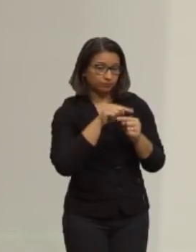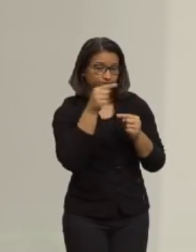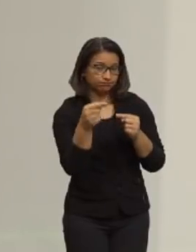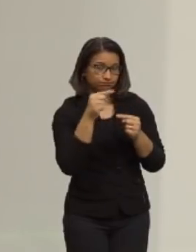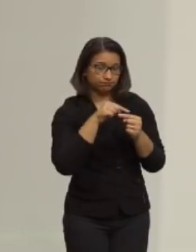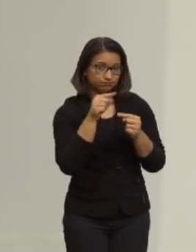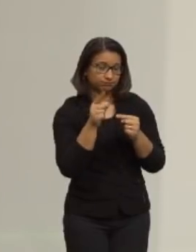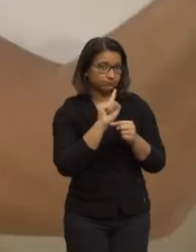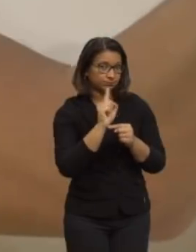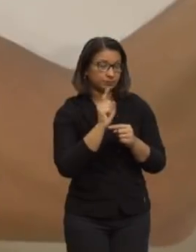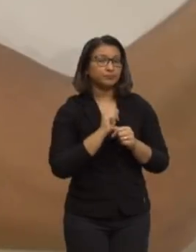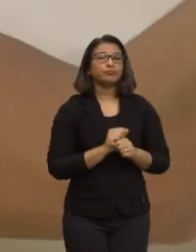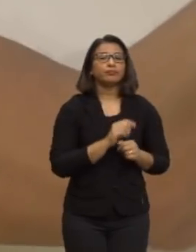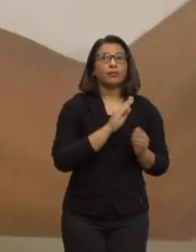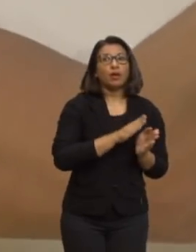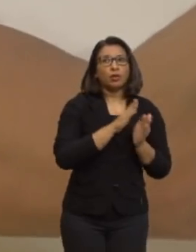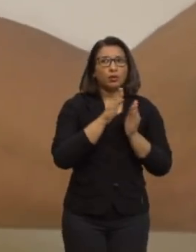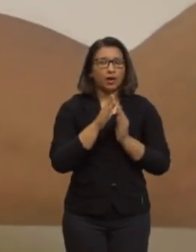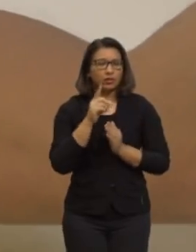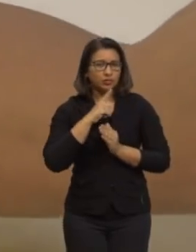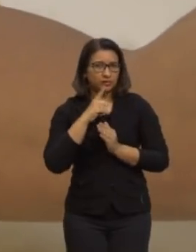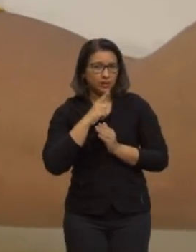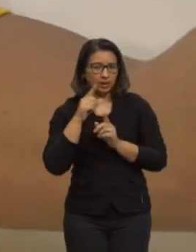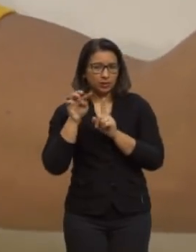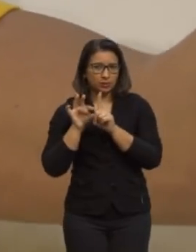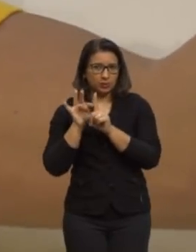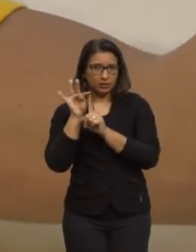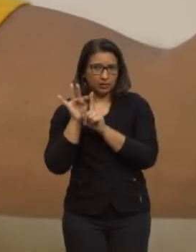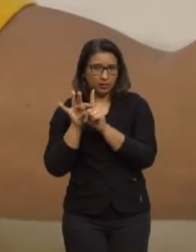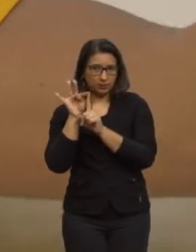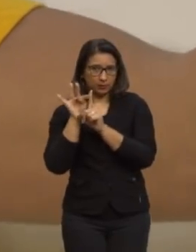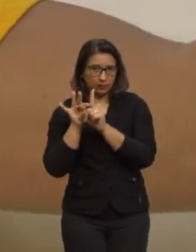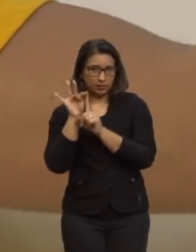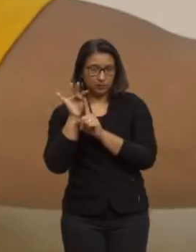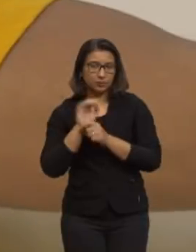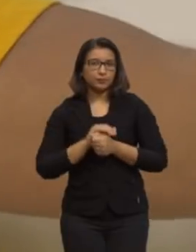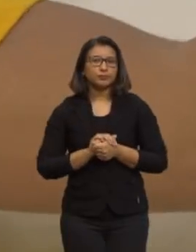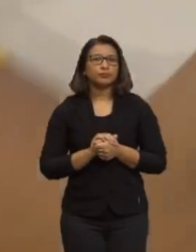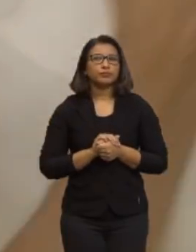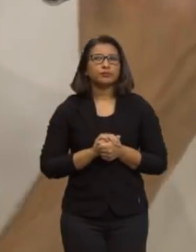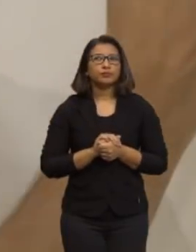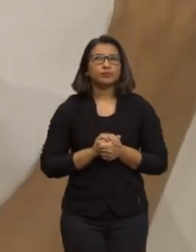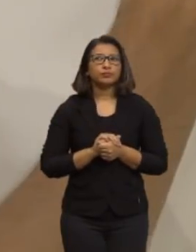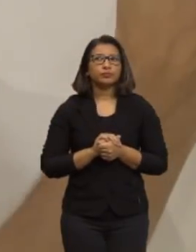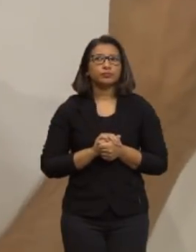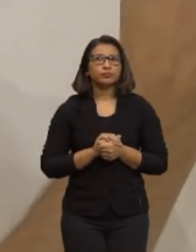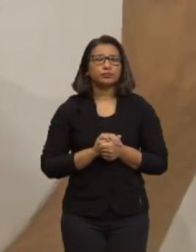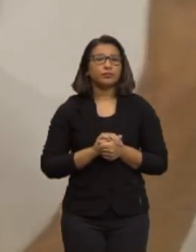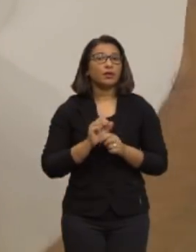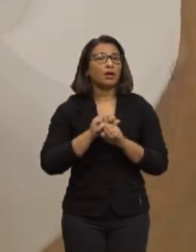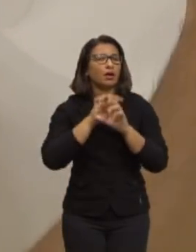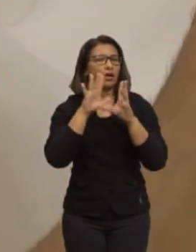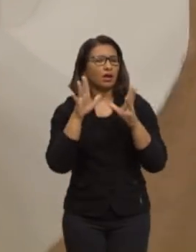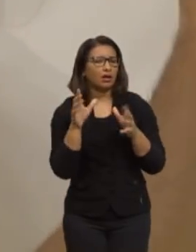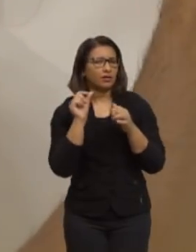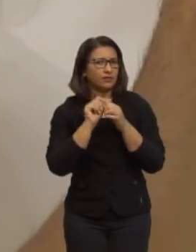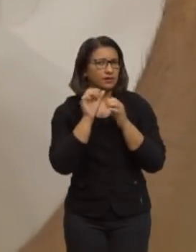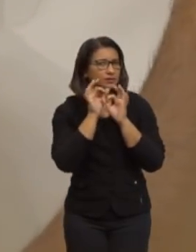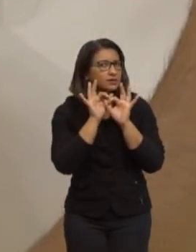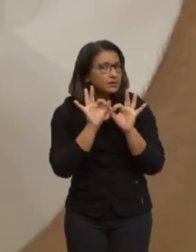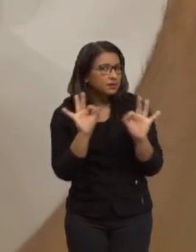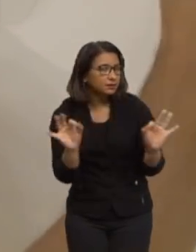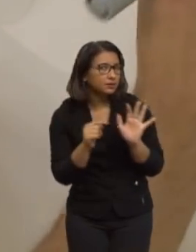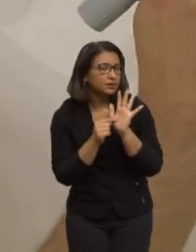eu vou ter um termômetro e aí o pai que eu tô fazendo uma forma bem